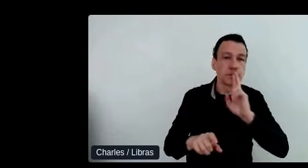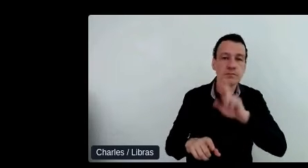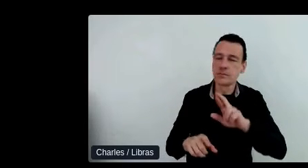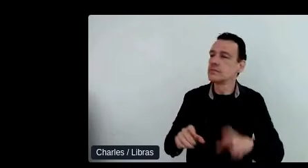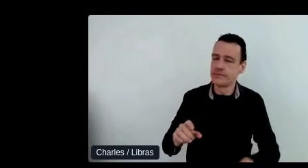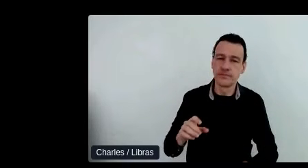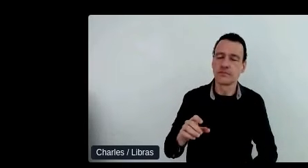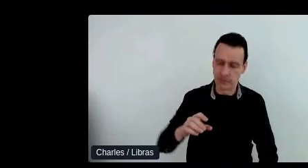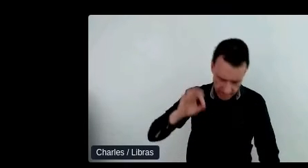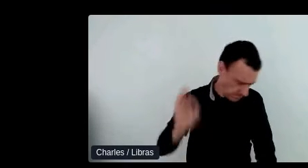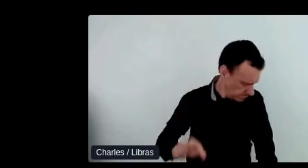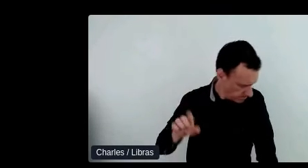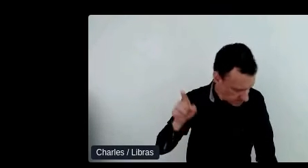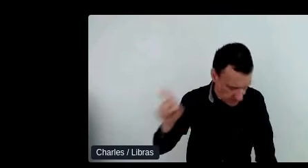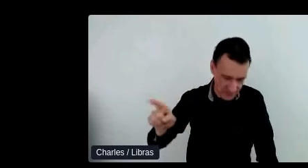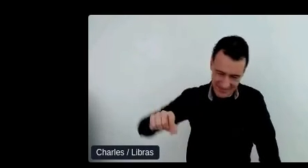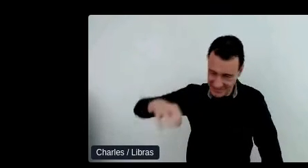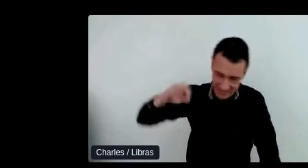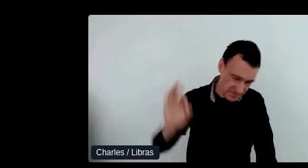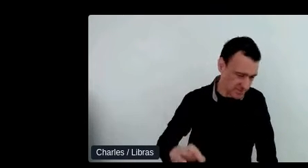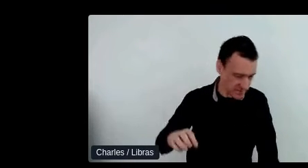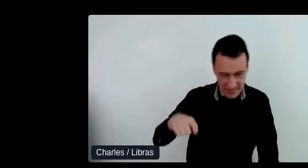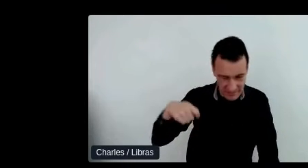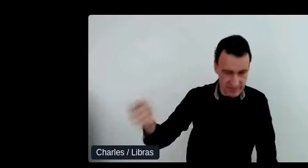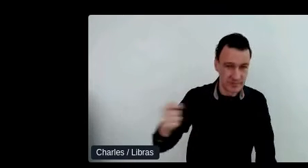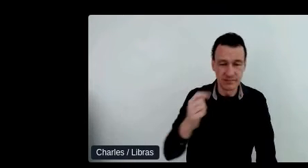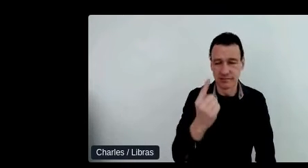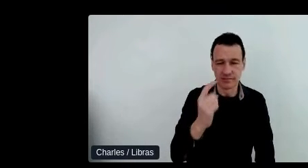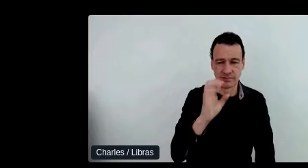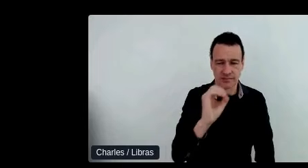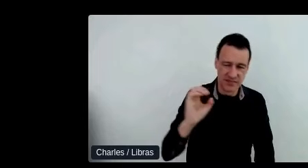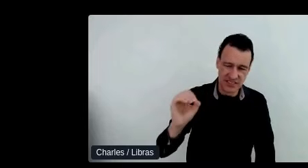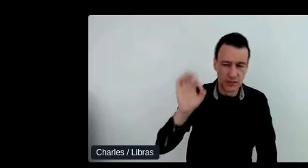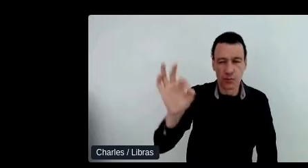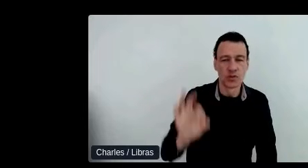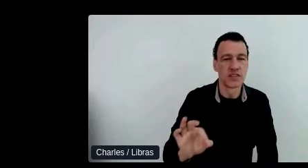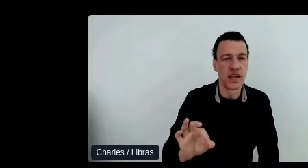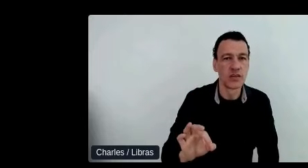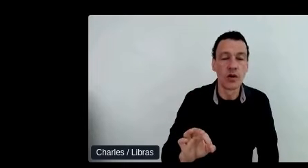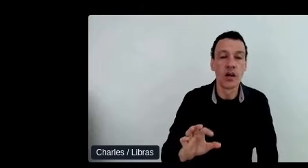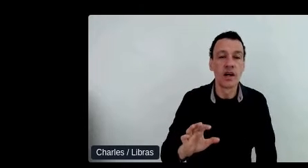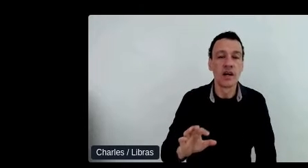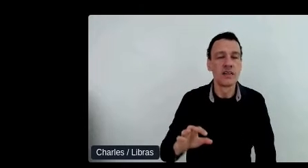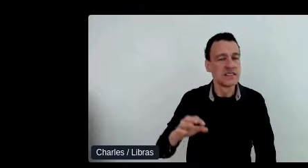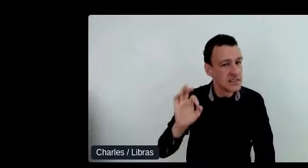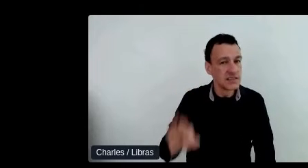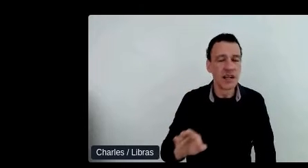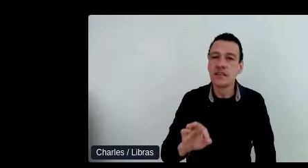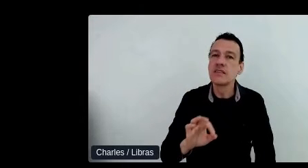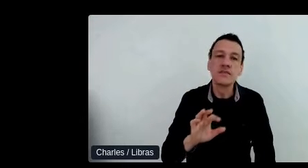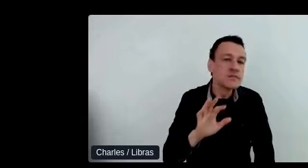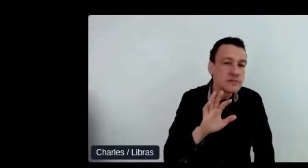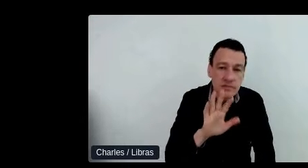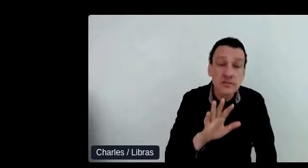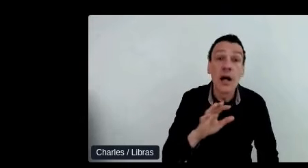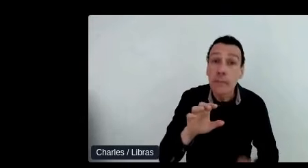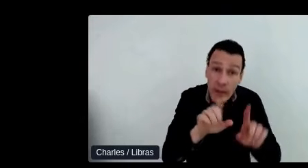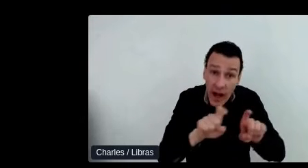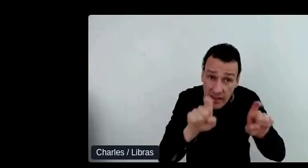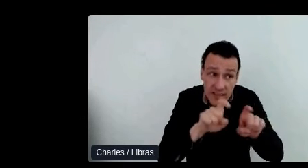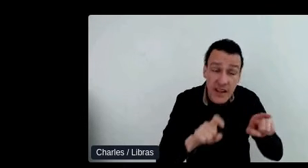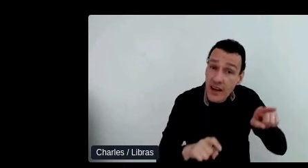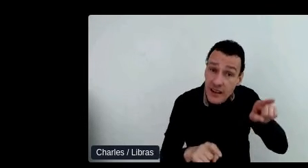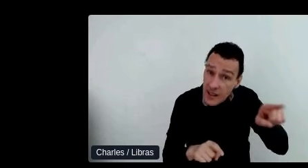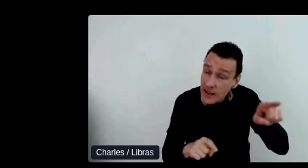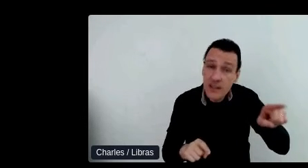ela incorre nesse problema do overfitting que a Verônica mencionou. Ou seja, ela nunca pode estar 100% certa, porque ninguém